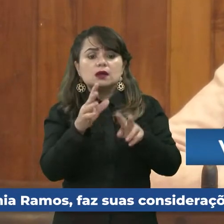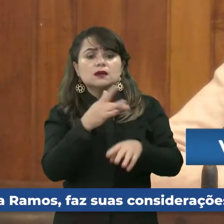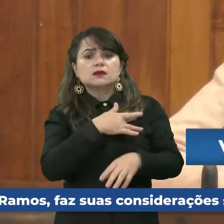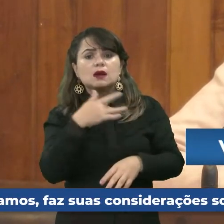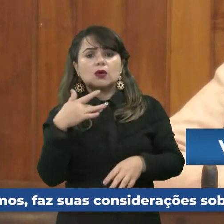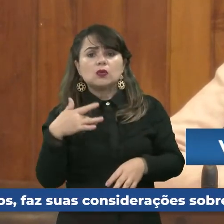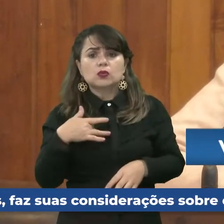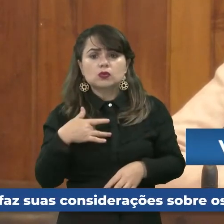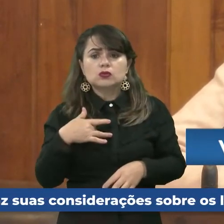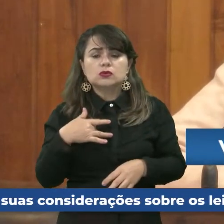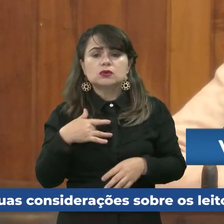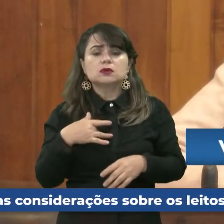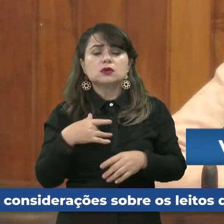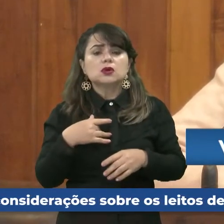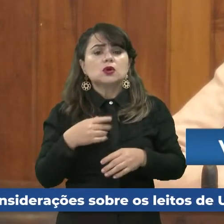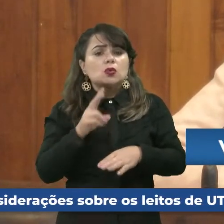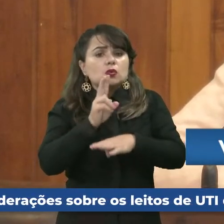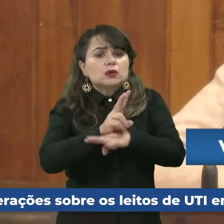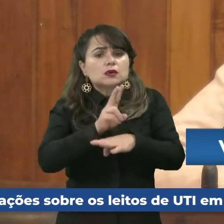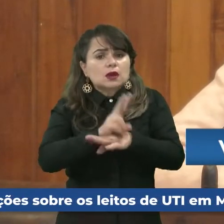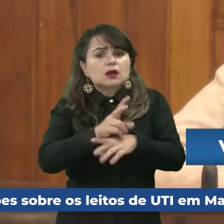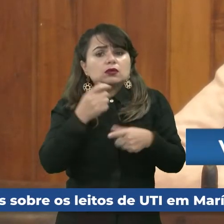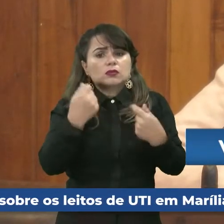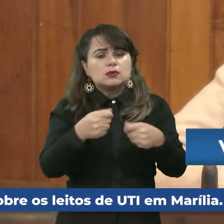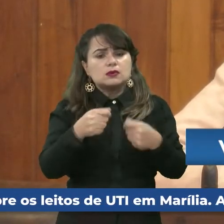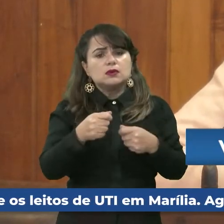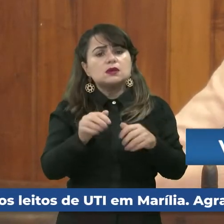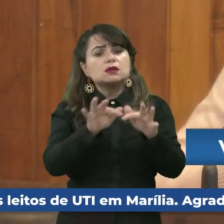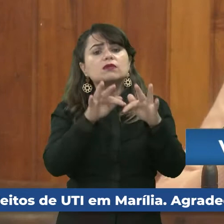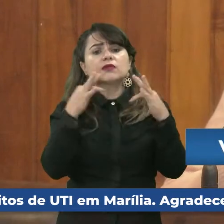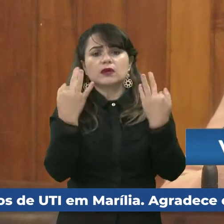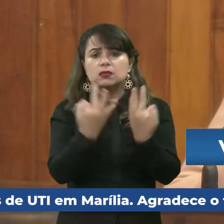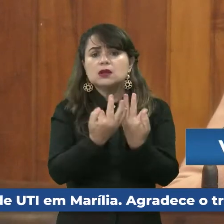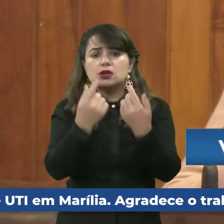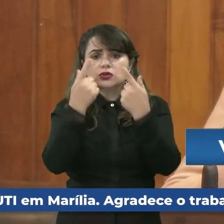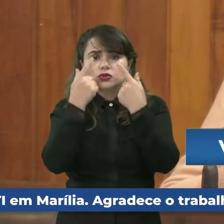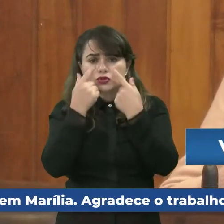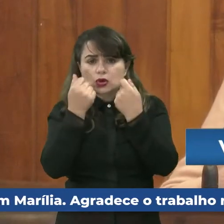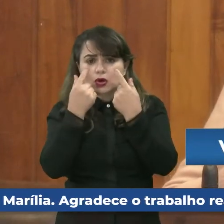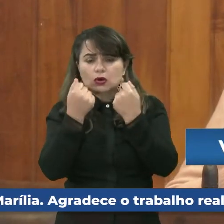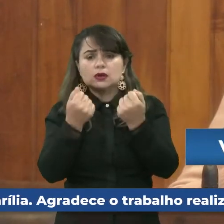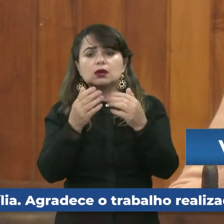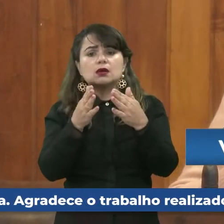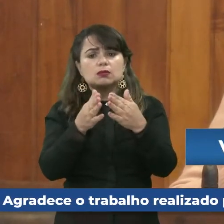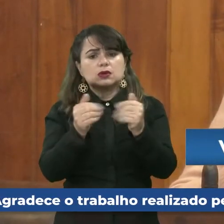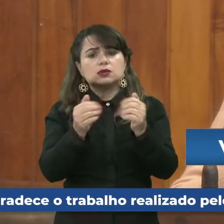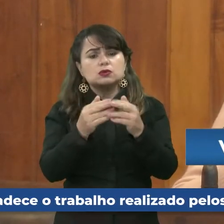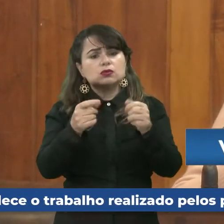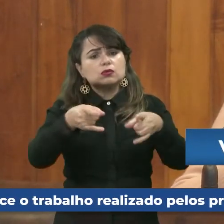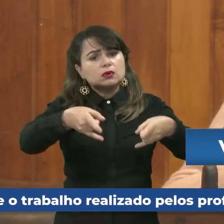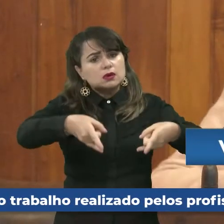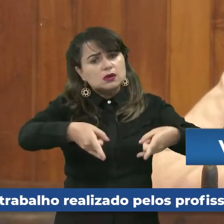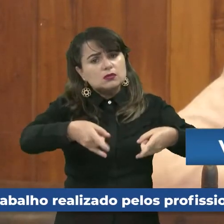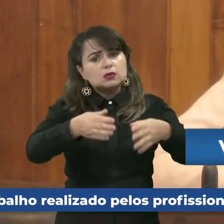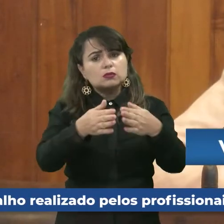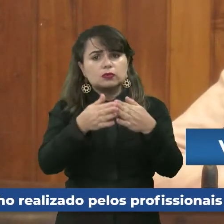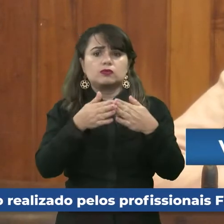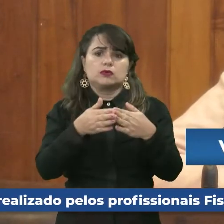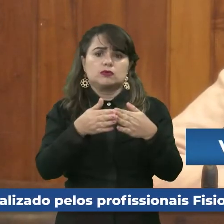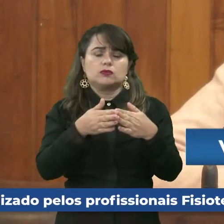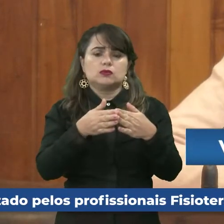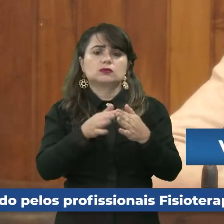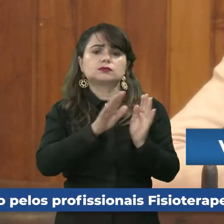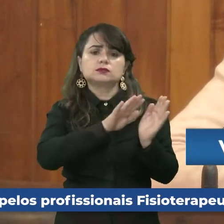chora, que clama pelo leito. É isso que nós pedimos. E também não podemos deixar de citar os